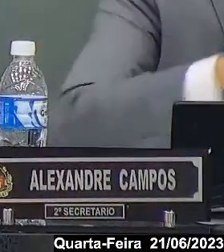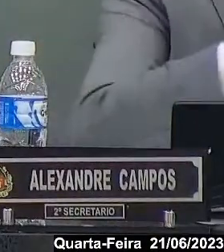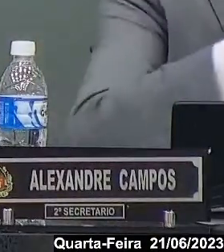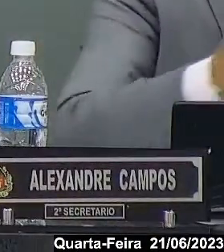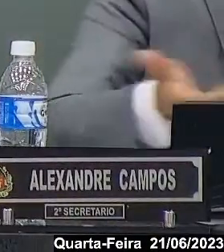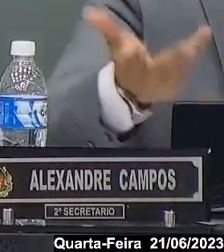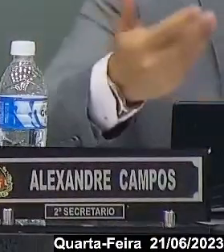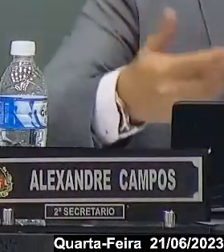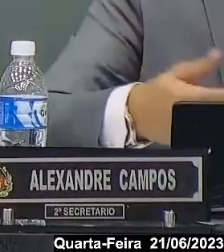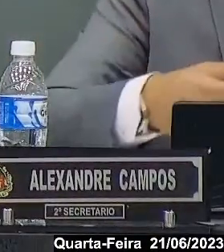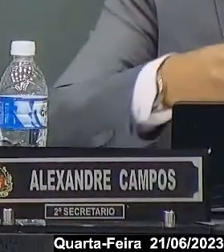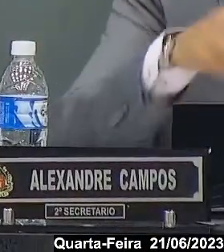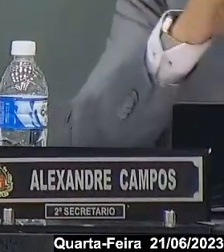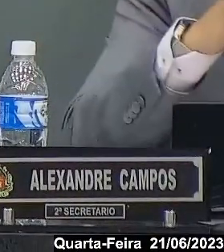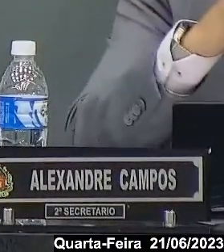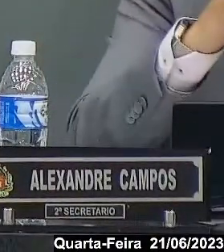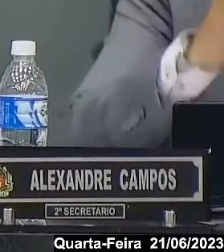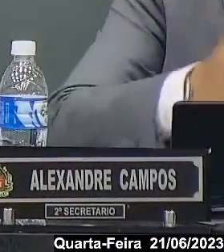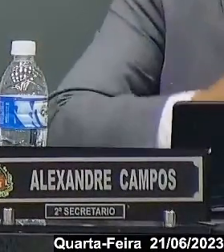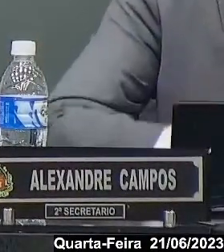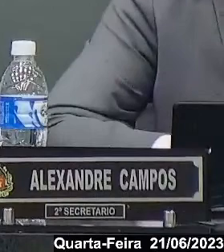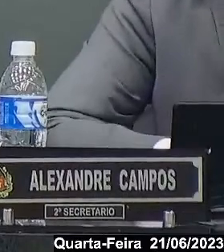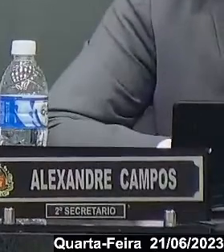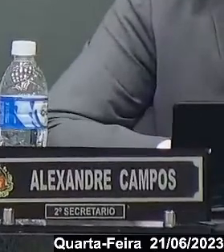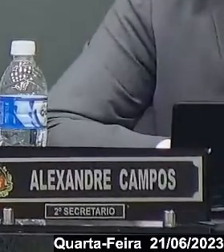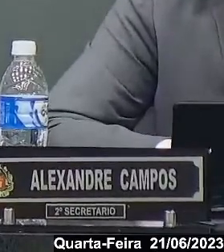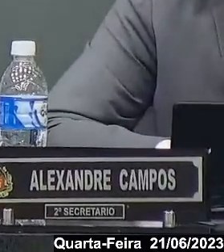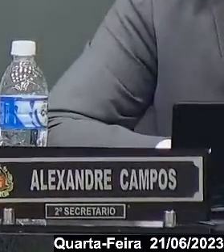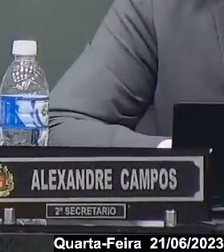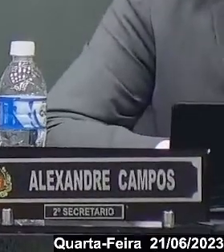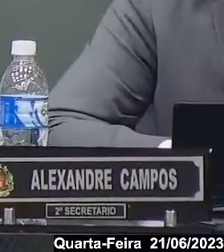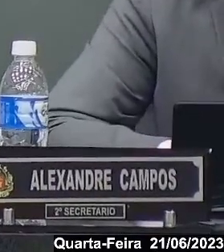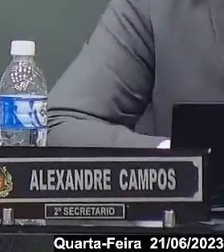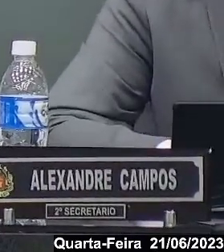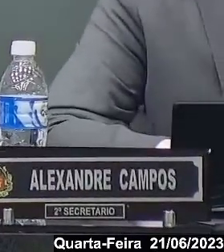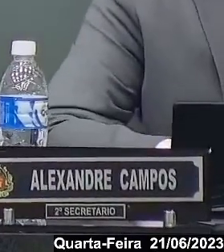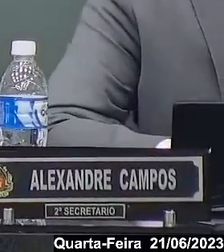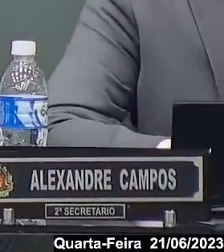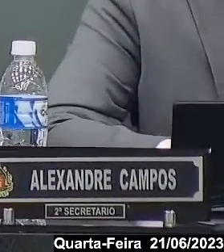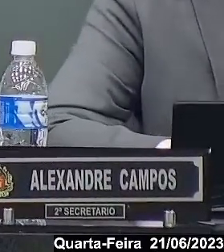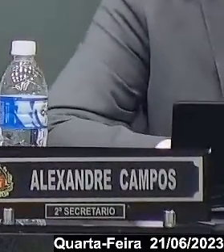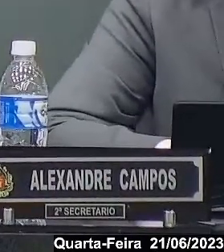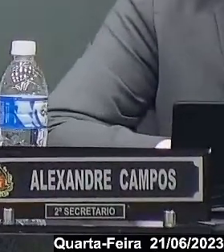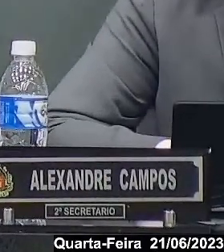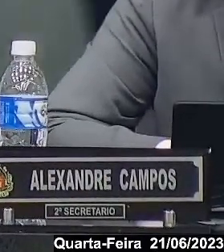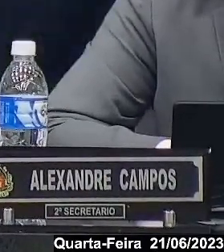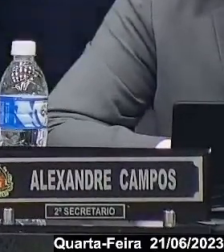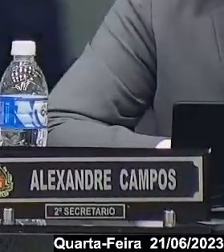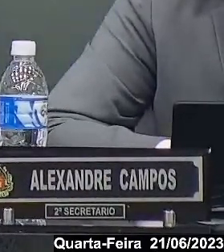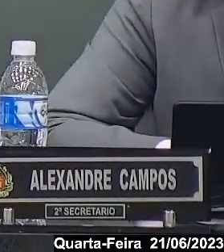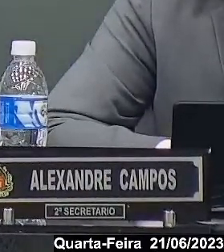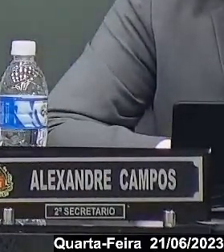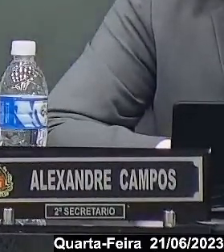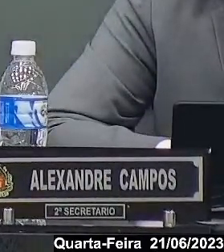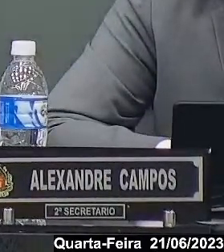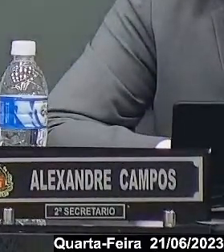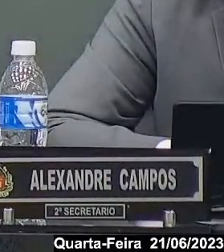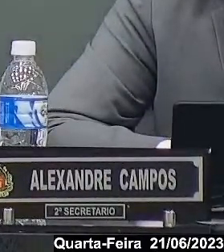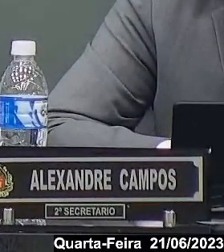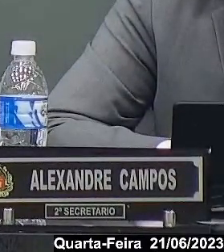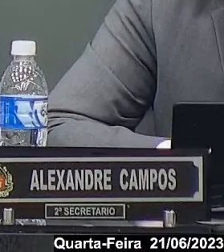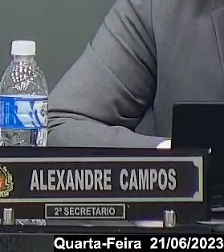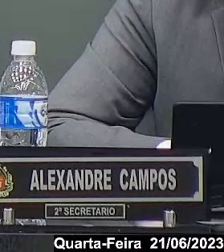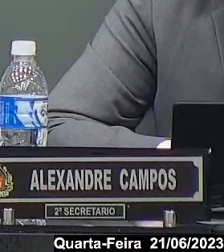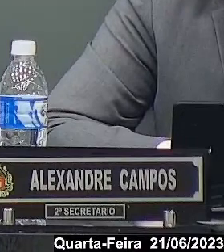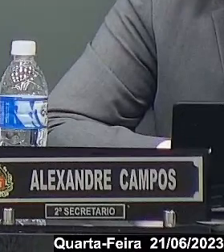cuidar deles. Pessoal, eu quero falar referente aos expositores. Primeiro, eu quero parabenizar todos os